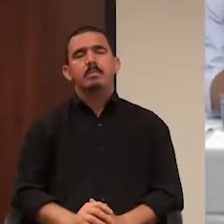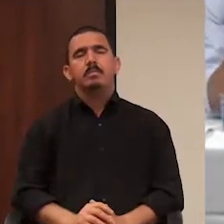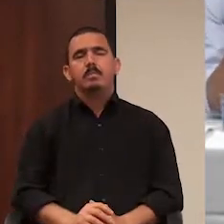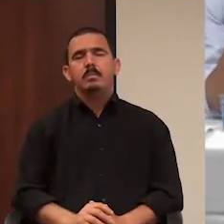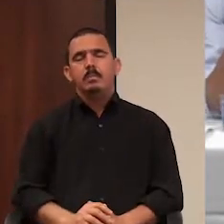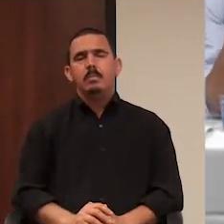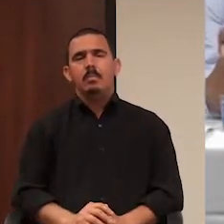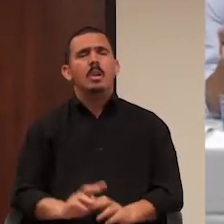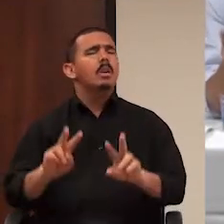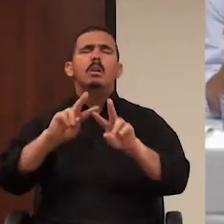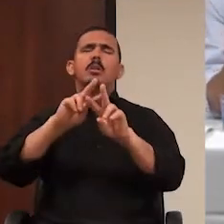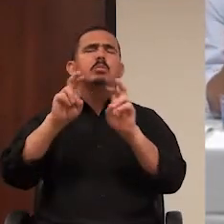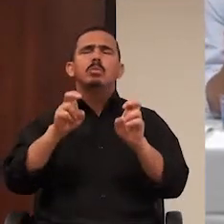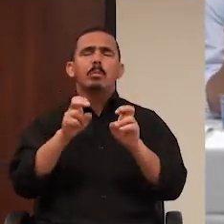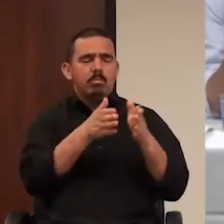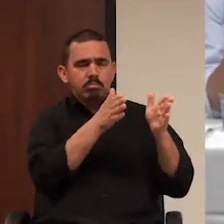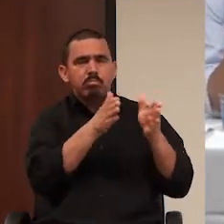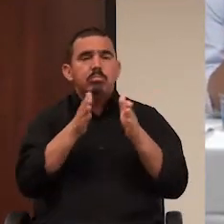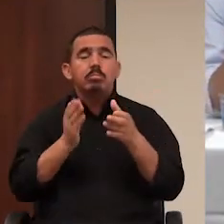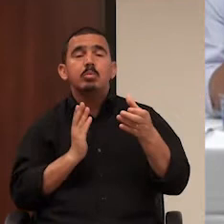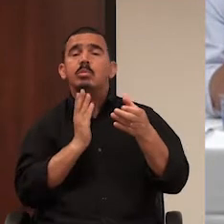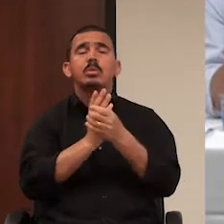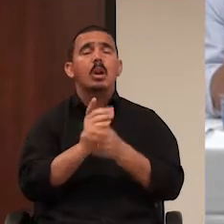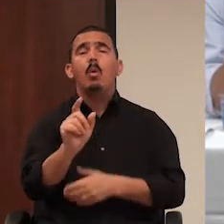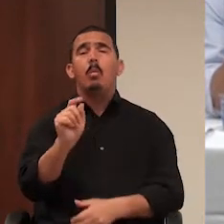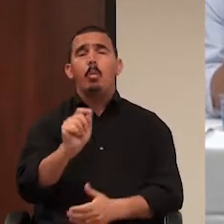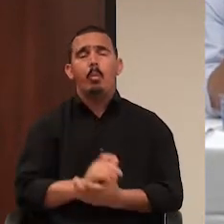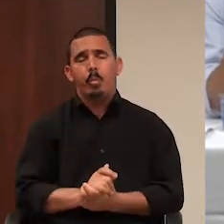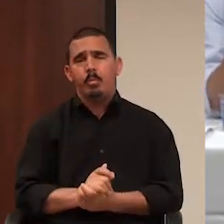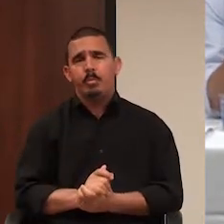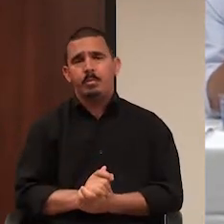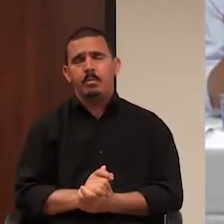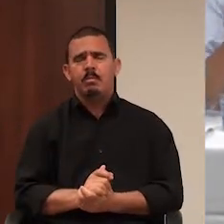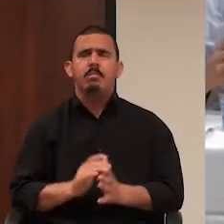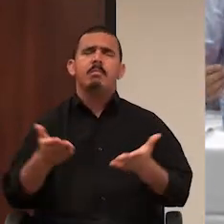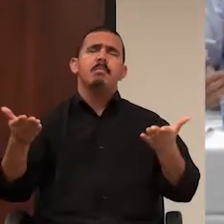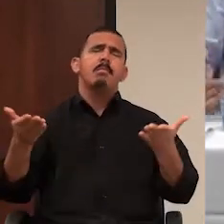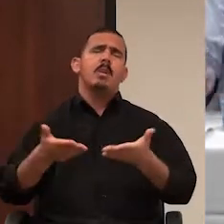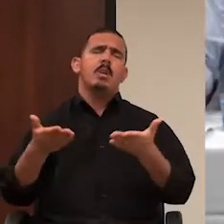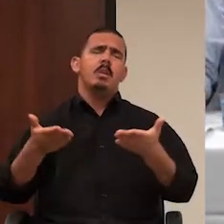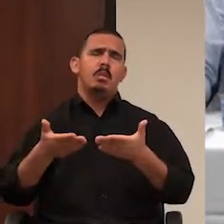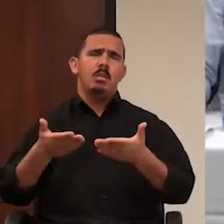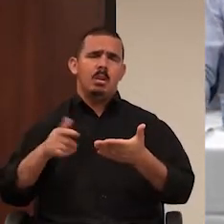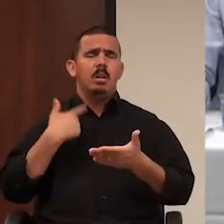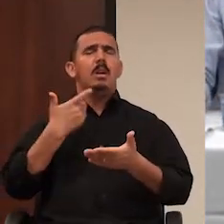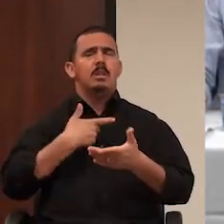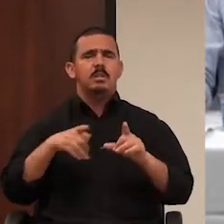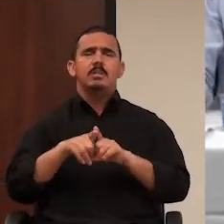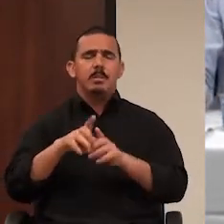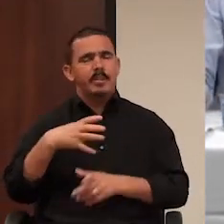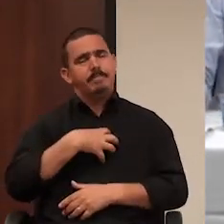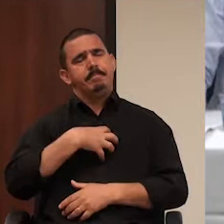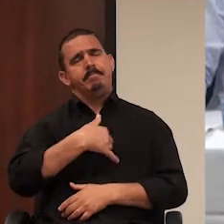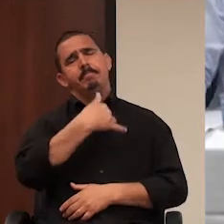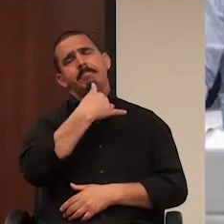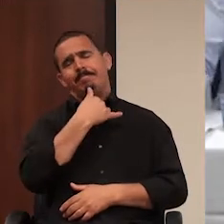Do ponto de vista dos atos processuais propriamente ditos, né? Hoje em dia, e isso também é uma infelicidade,